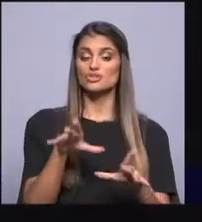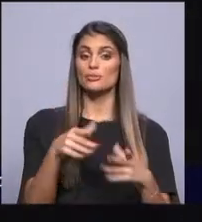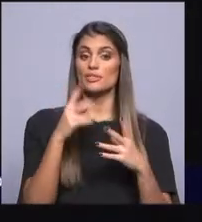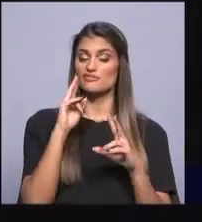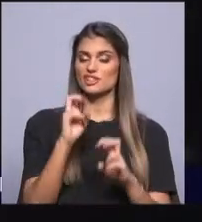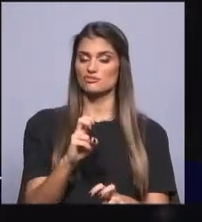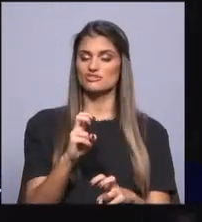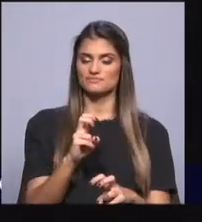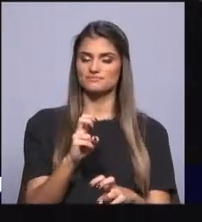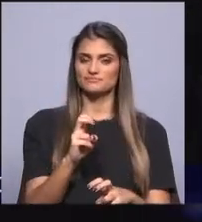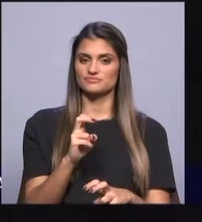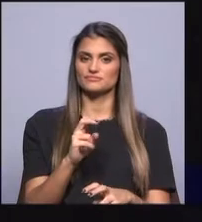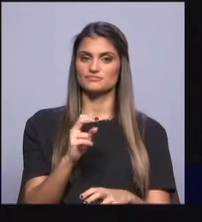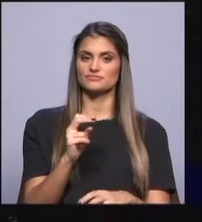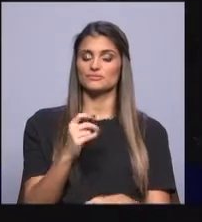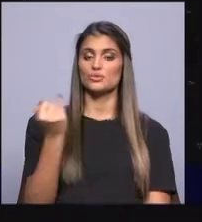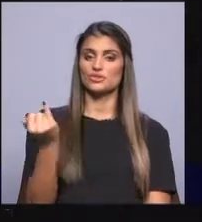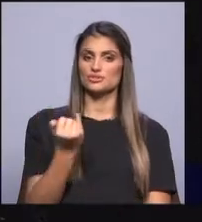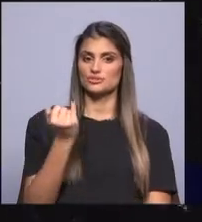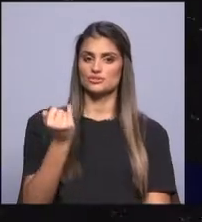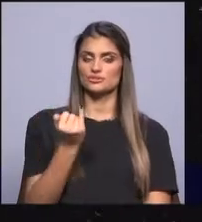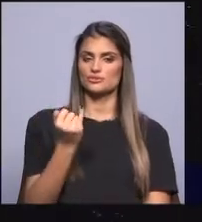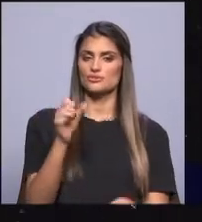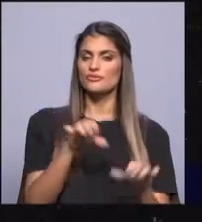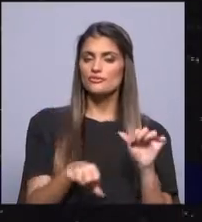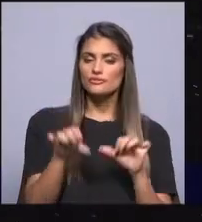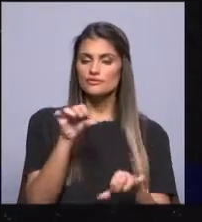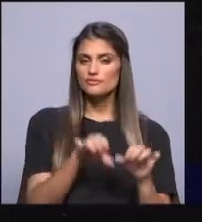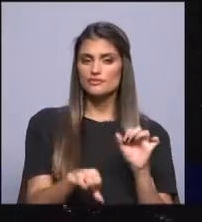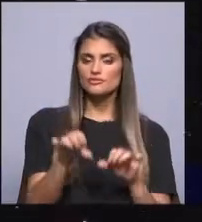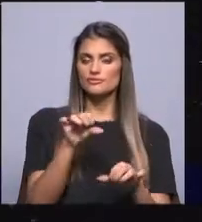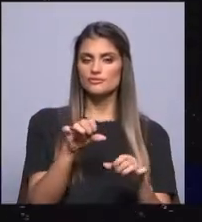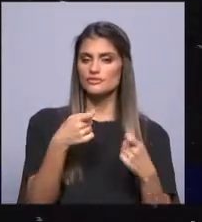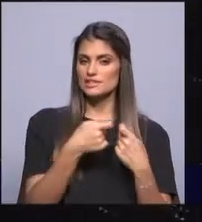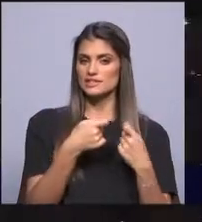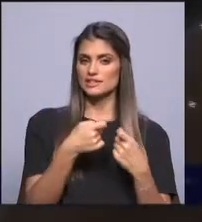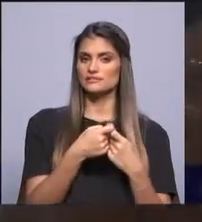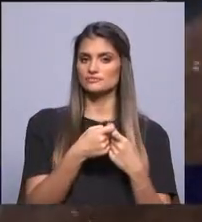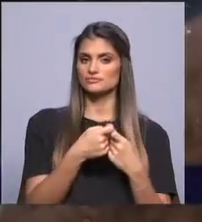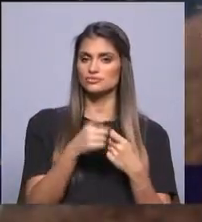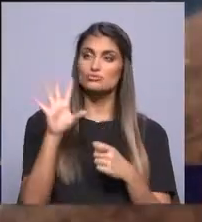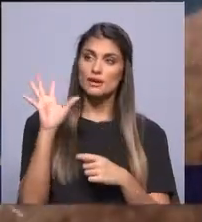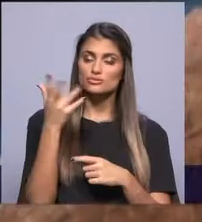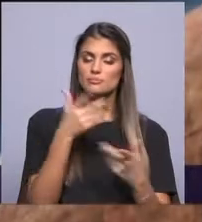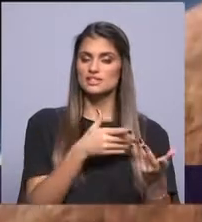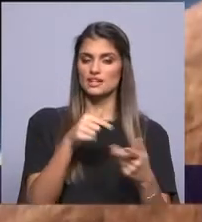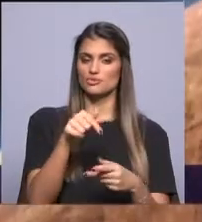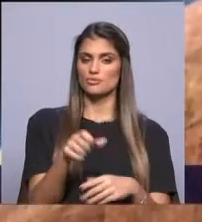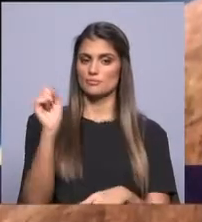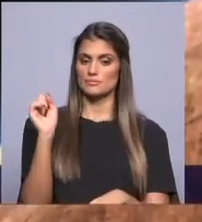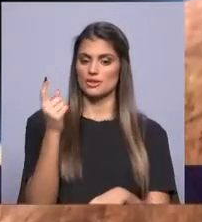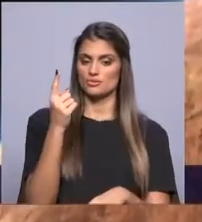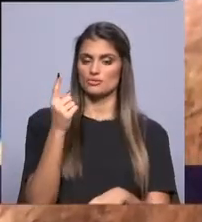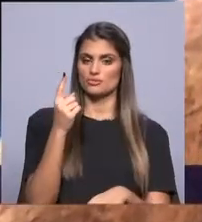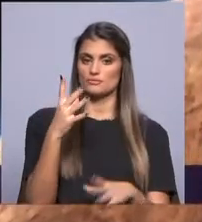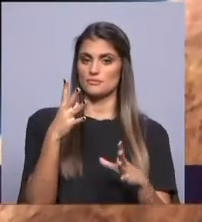investigadores, também do Instituto de Astrofísica e Ciências do Espaço, aqui no nosso país, que apresentaram então este primeiro